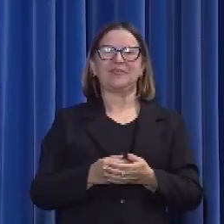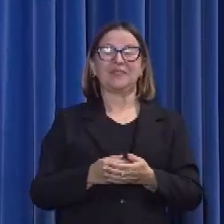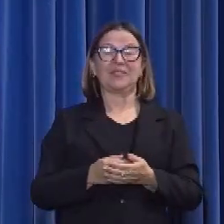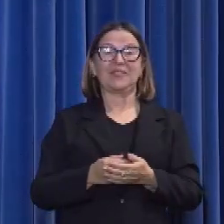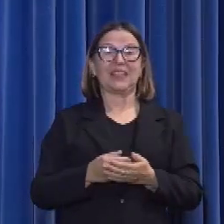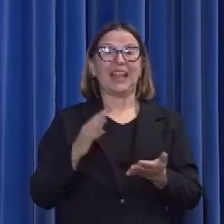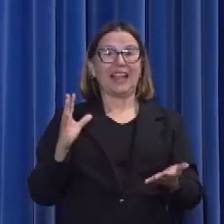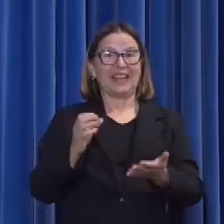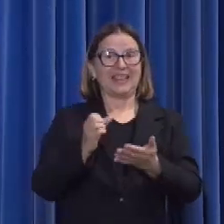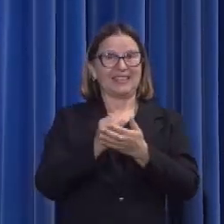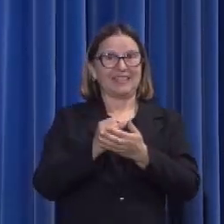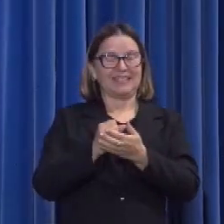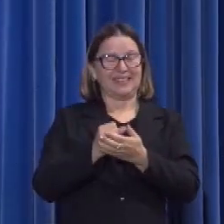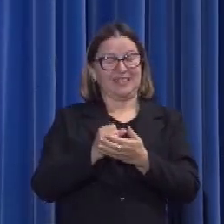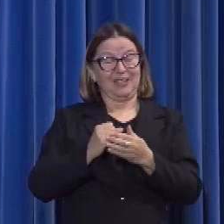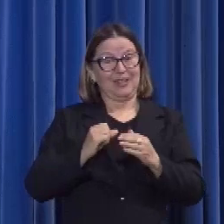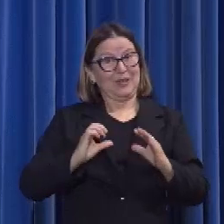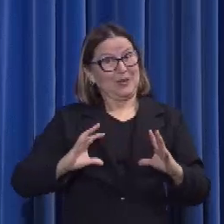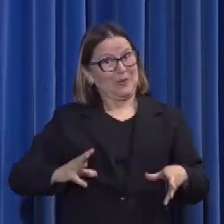corpo.